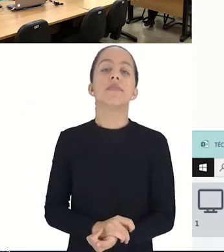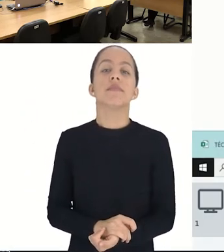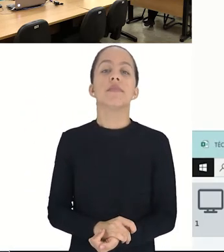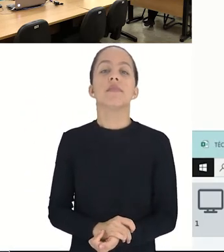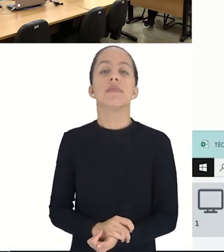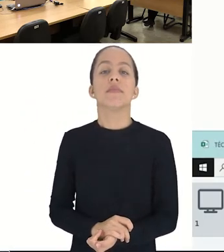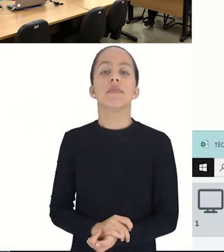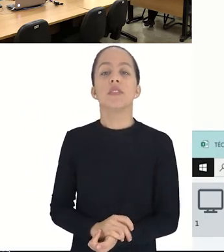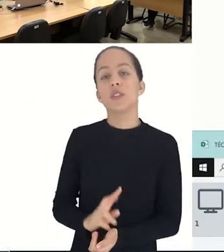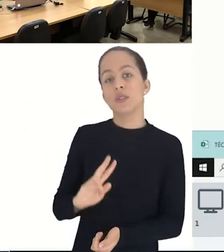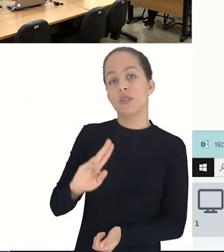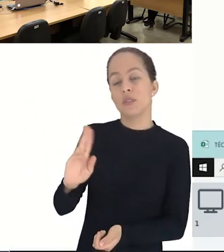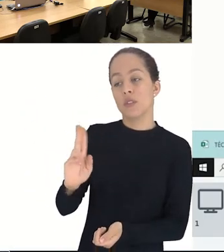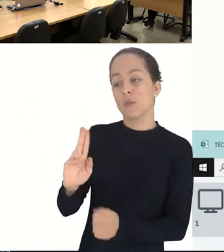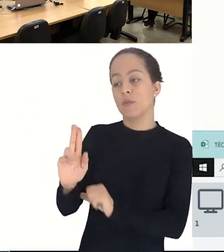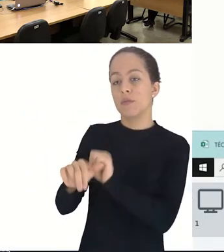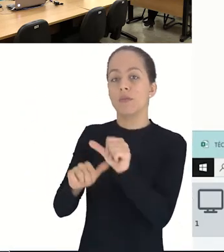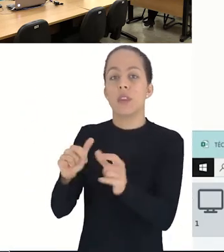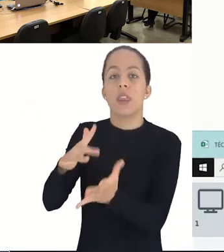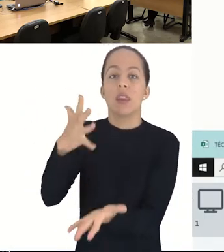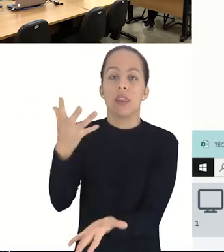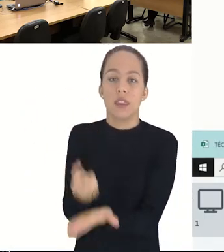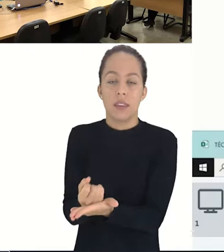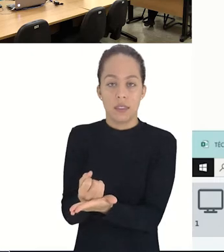Alteramos o nome para download.